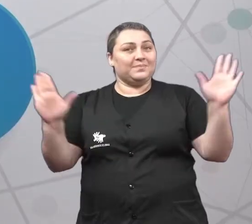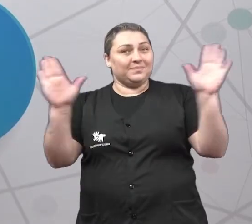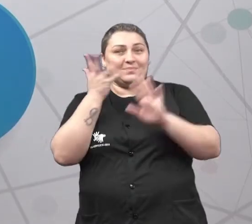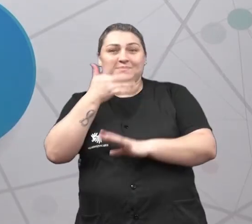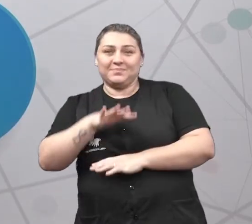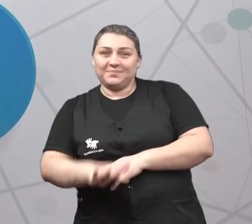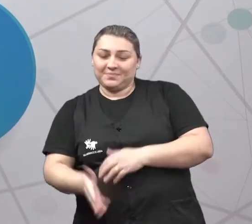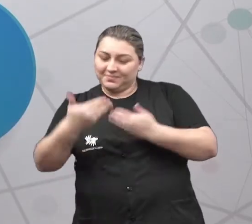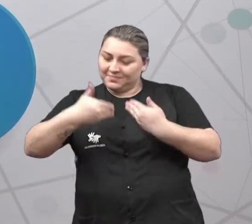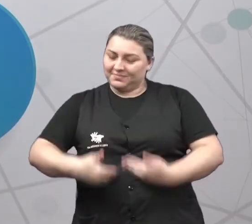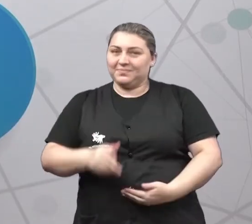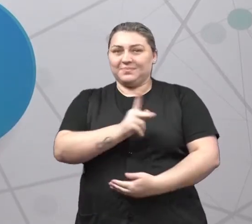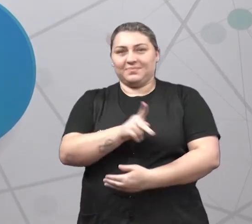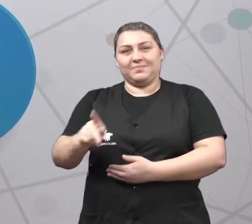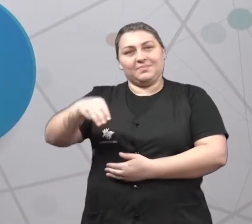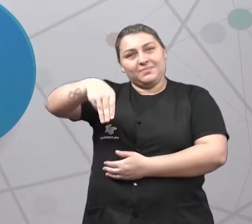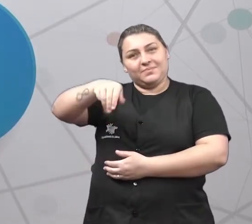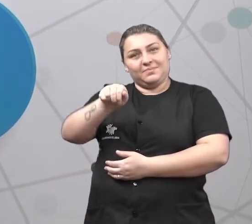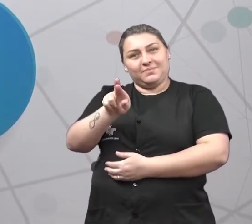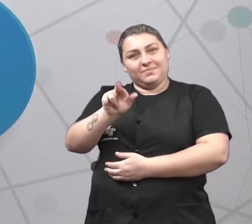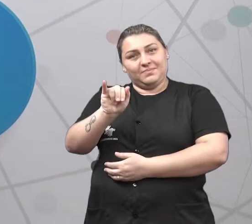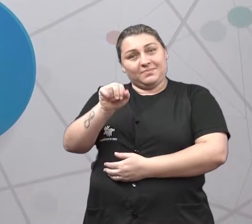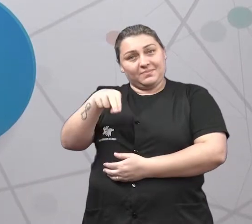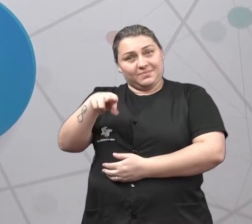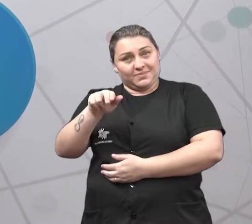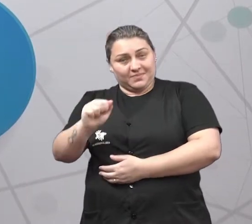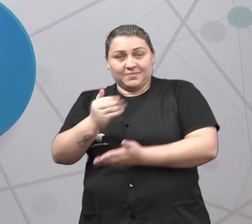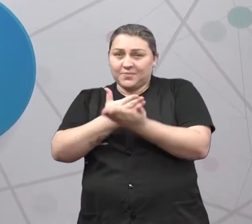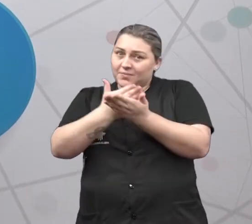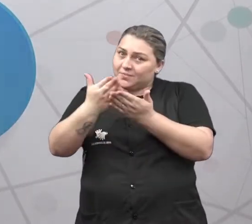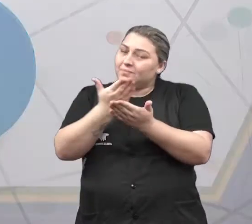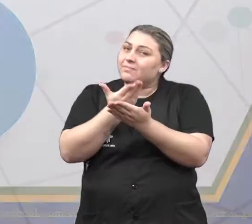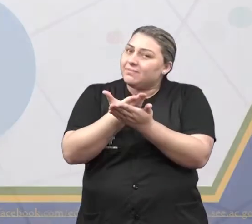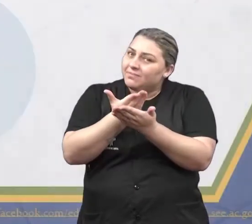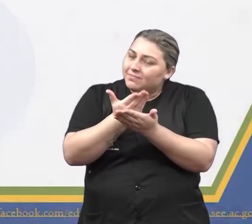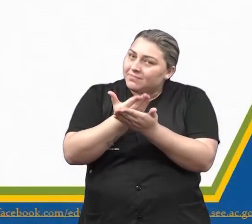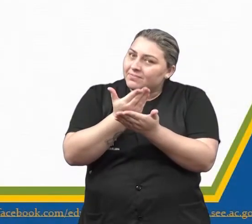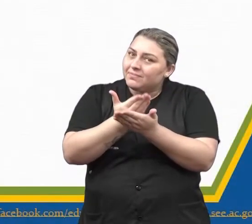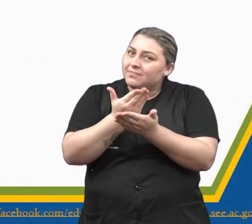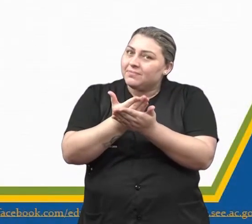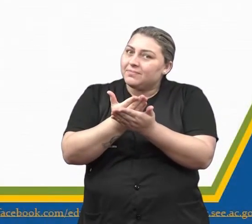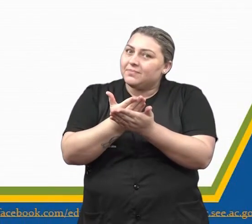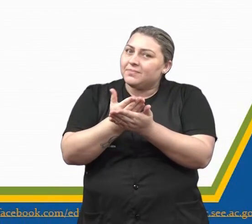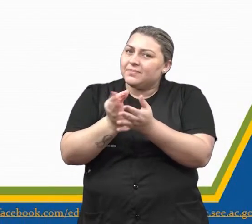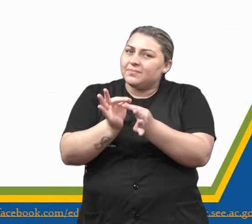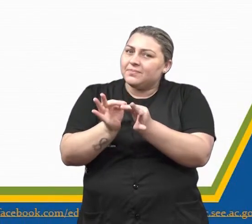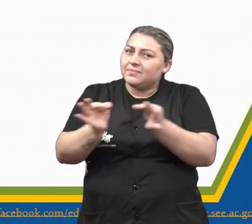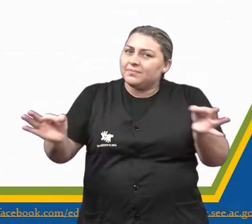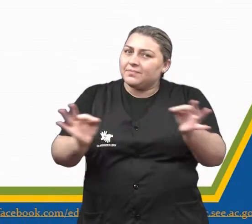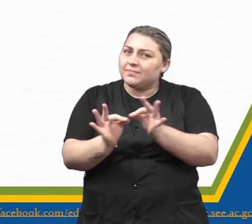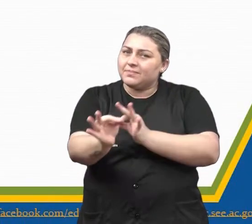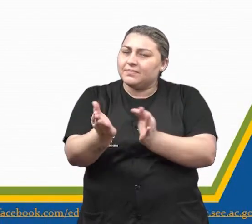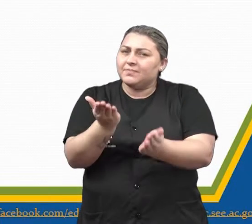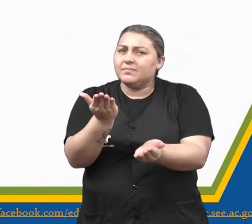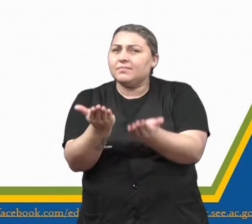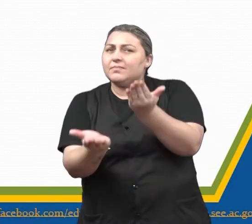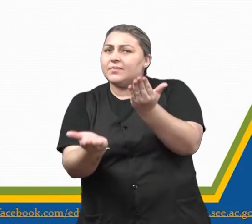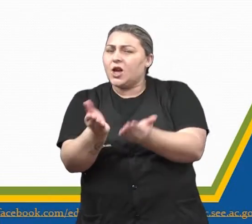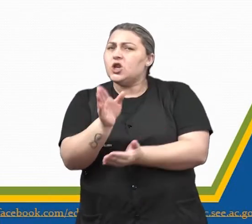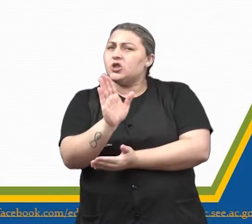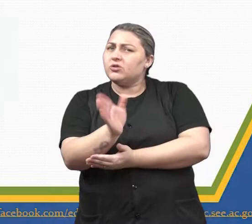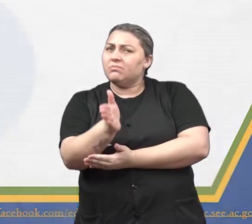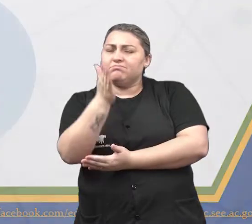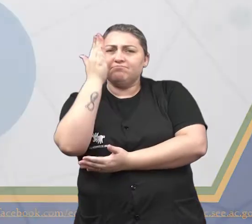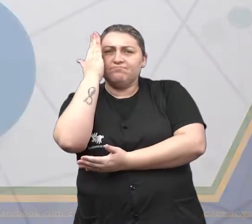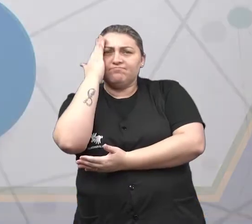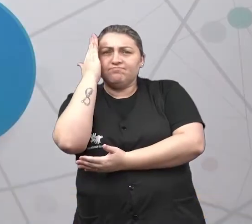Olá, crianças. Eu sou a professora Marina. Estamos aqui para nós iniciarmos uma aula sobre medidas de massa, né? Você já parou